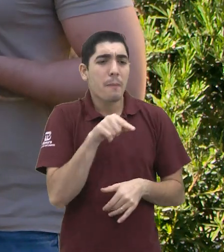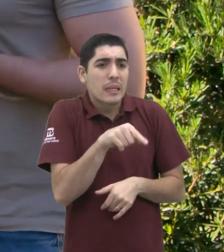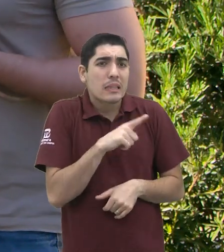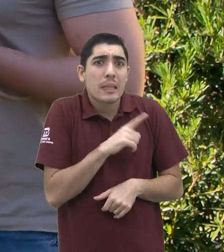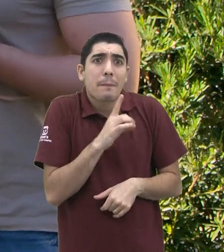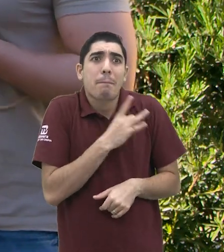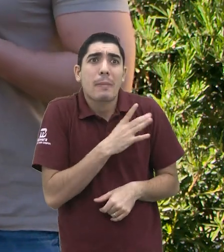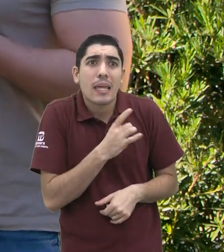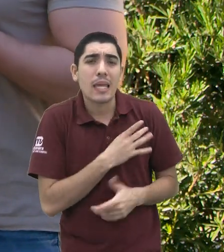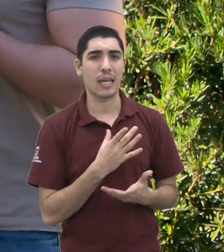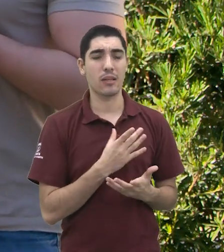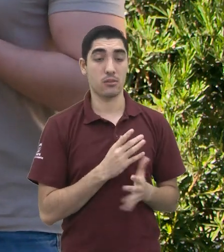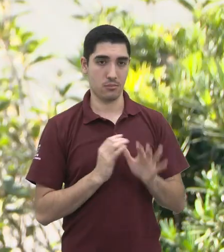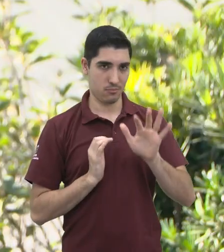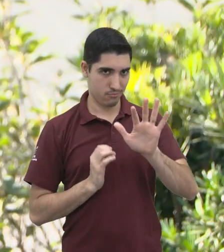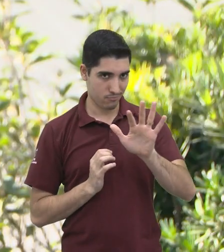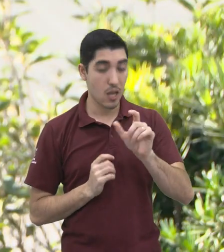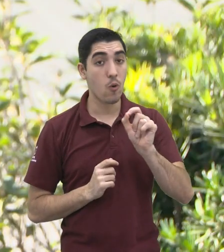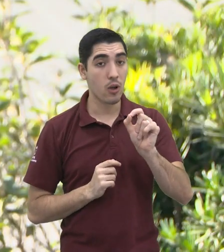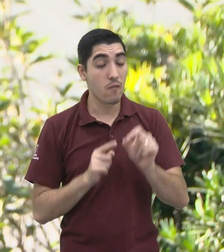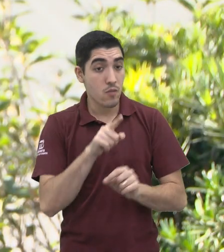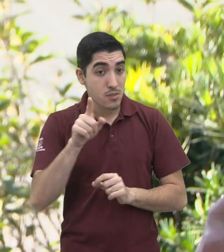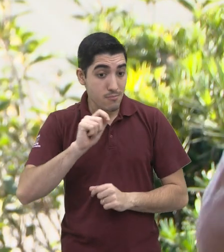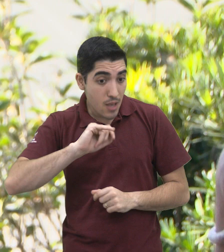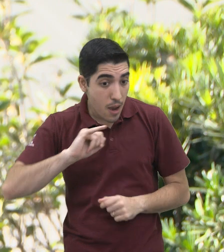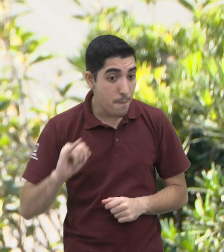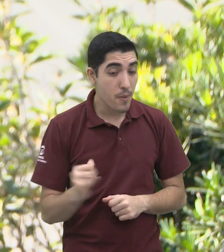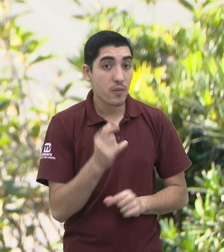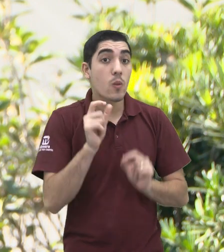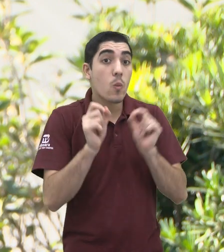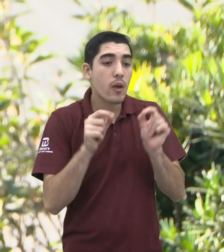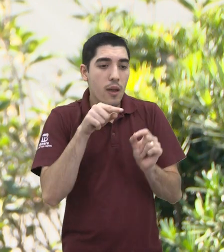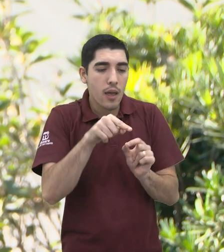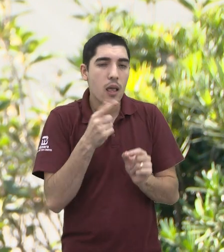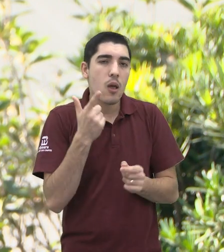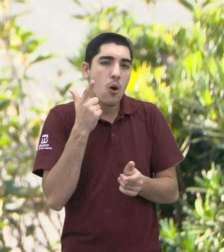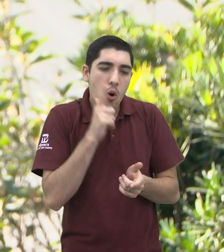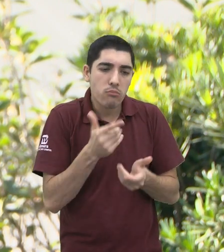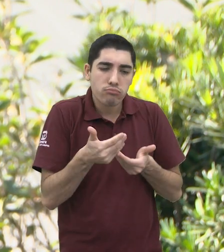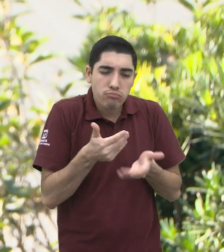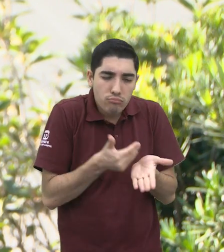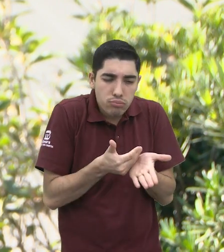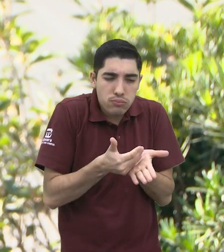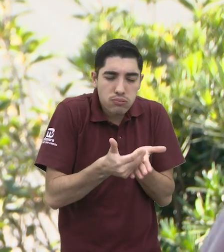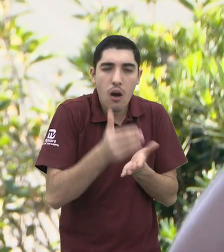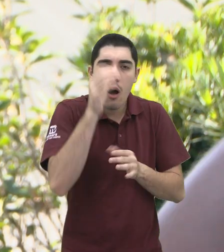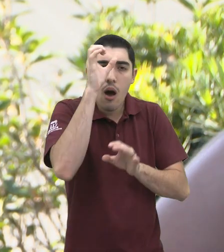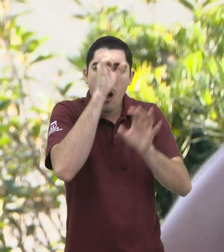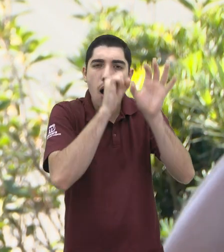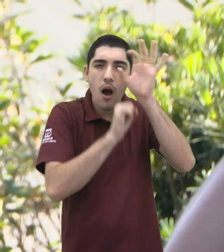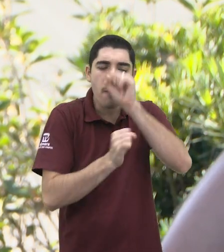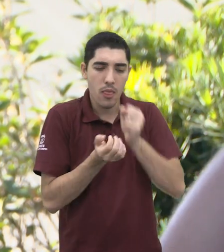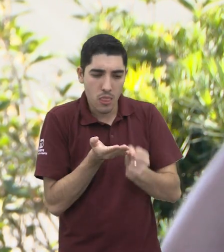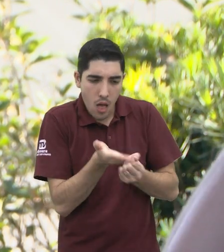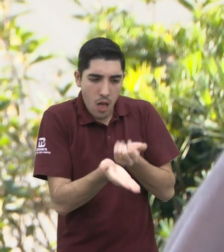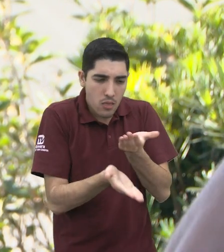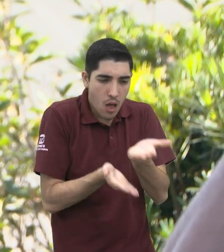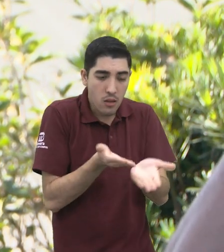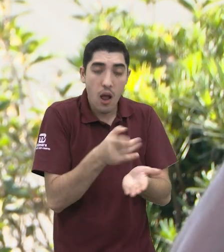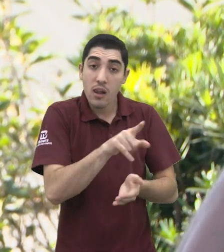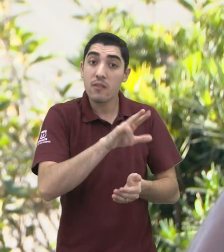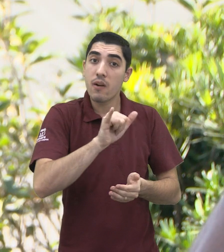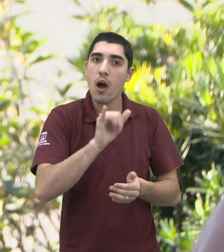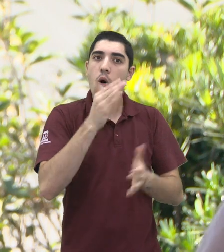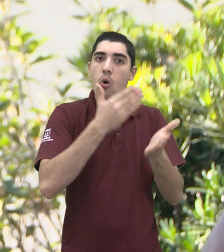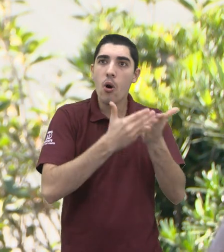nossa, mas são bichinhos muito medrosos. A gente tem que valorizar e aproveitar o que a gente chama de fase de imprint, que é uma janela de aprendizagem